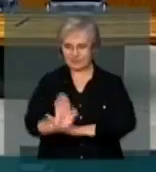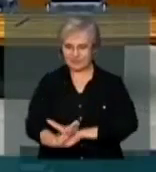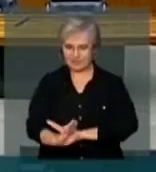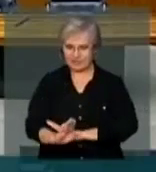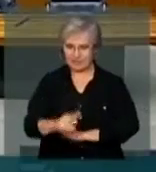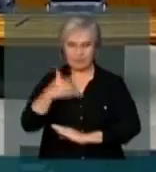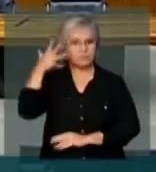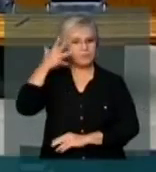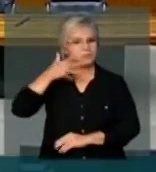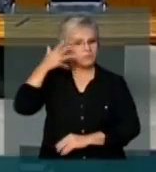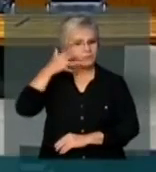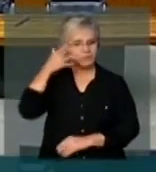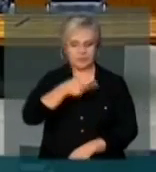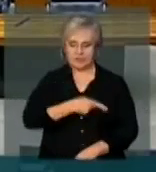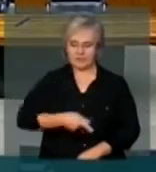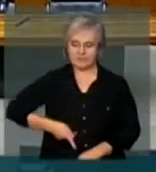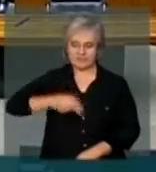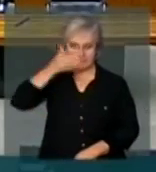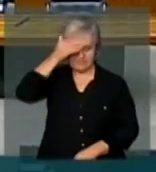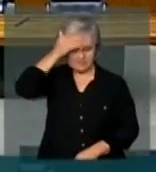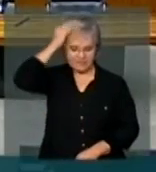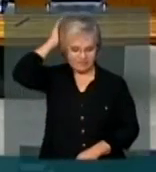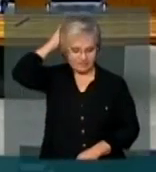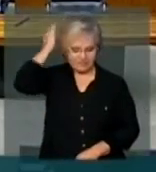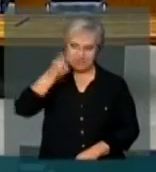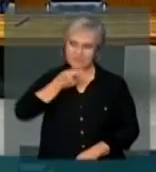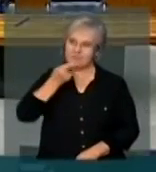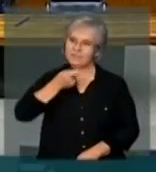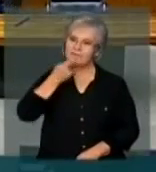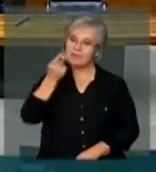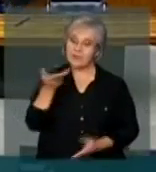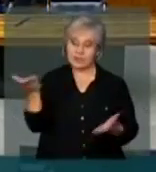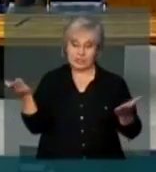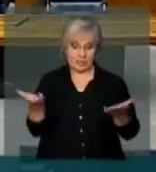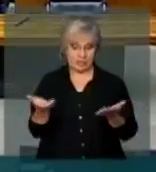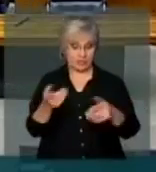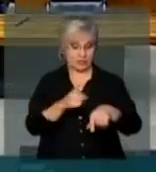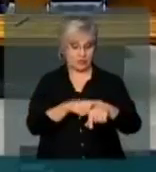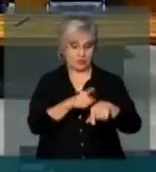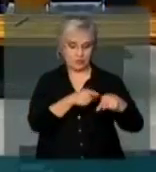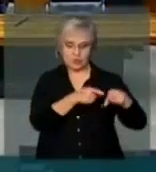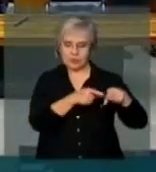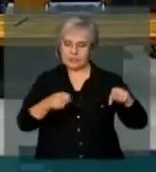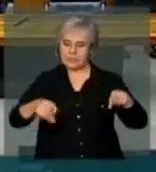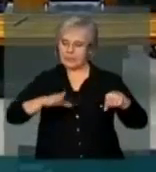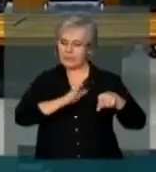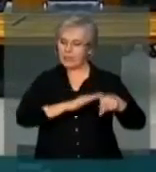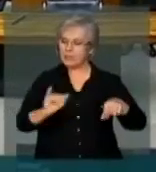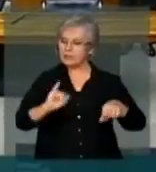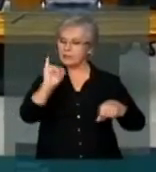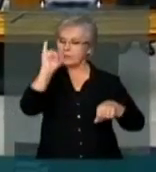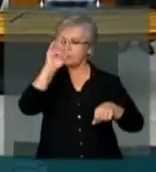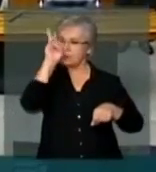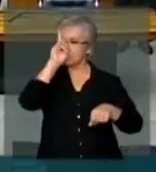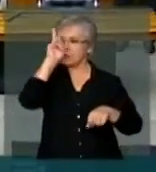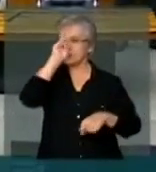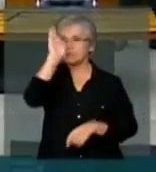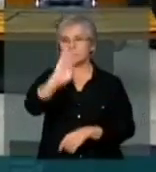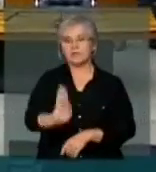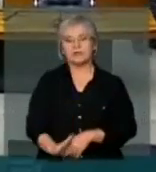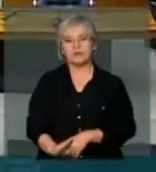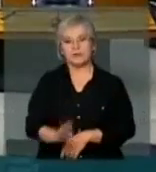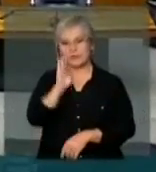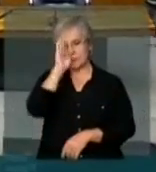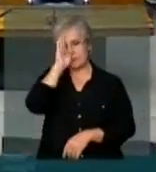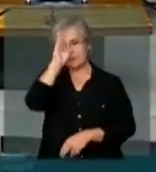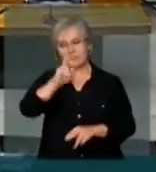seu discurso, o presidente da Câmara, Eduardo Cunha, disse que este foi um dos períodos mais significativos da nossa história,